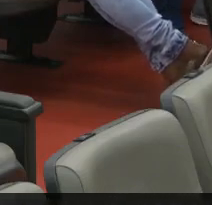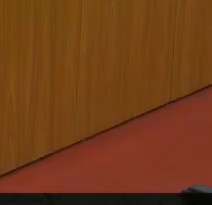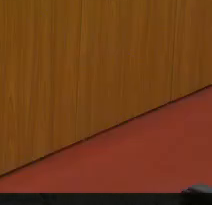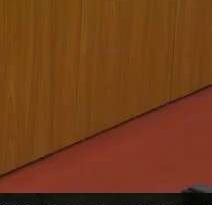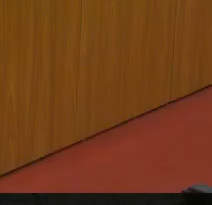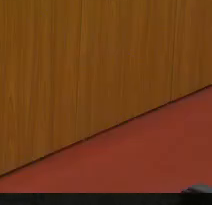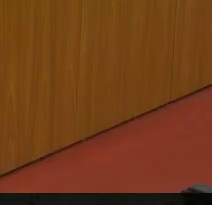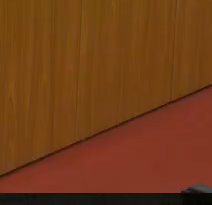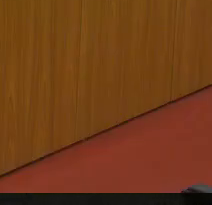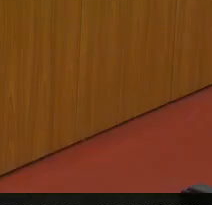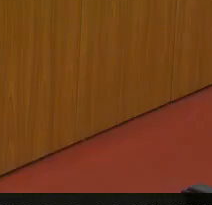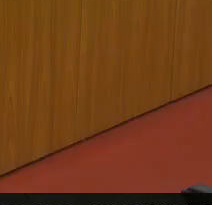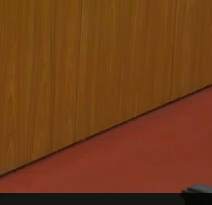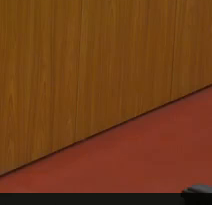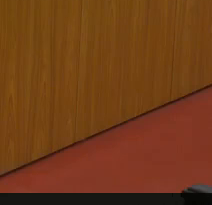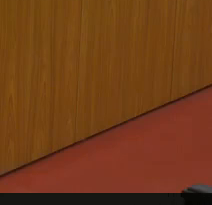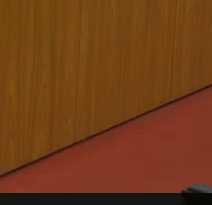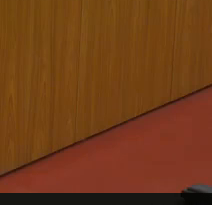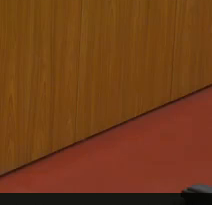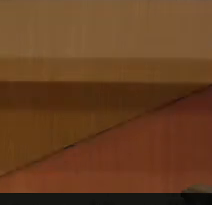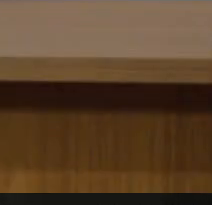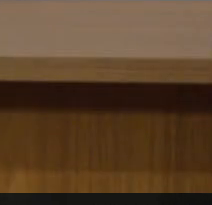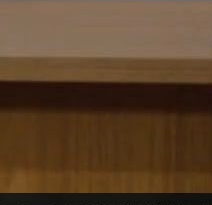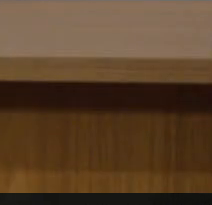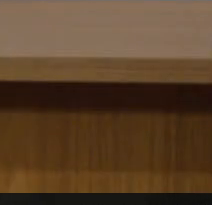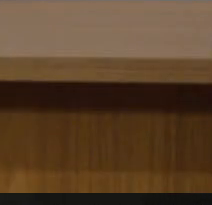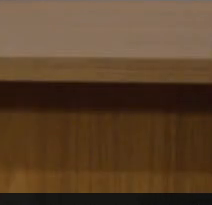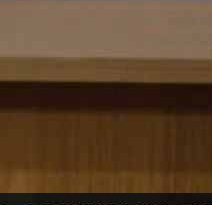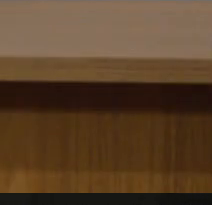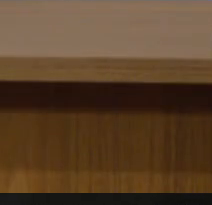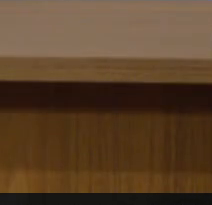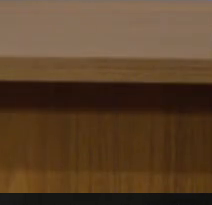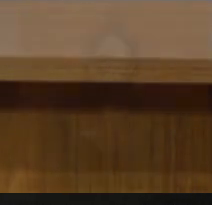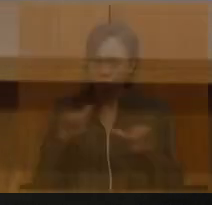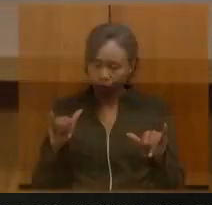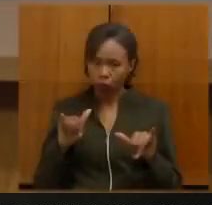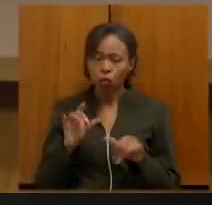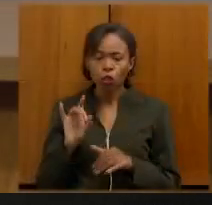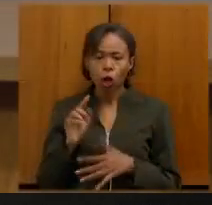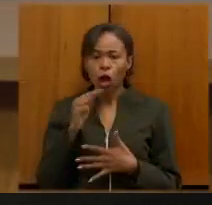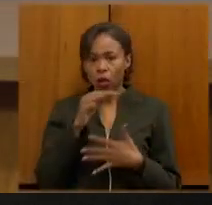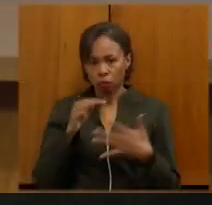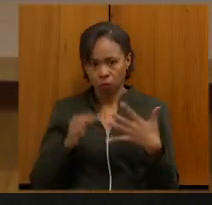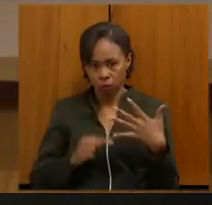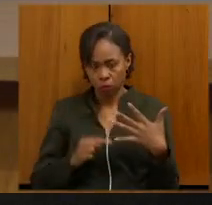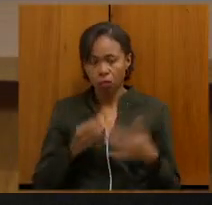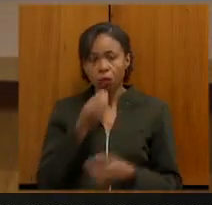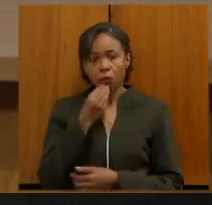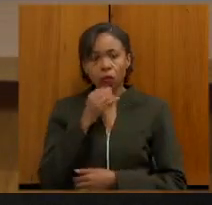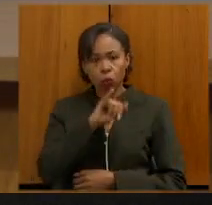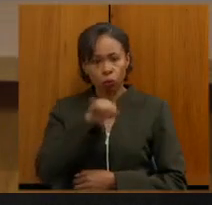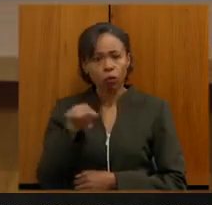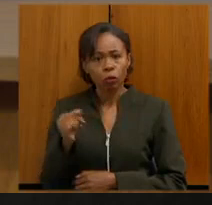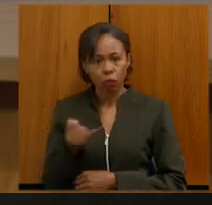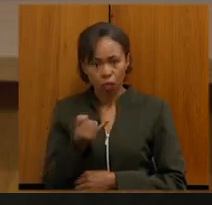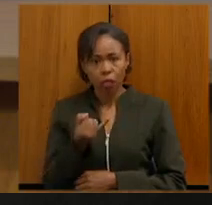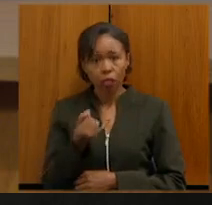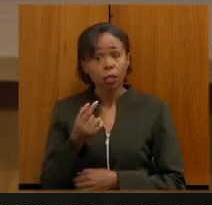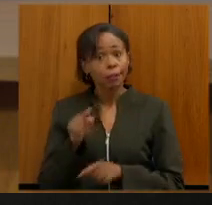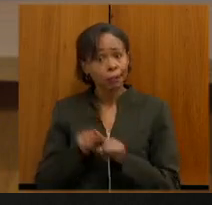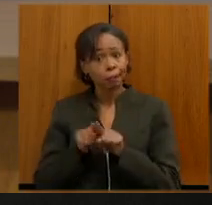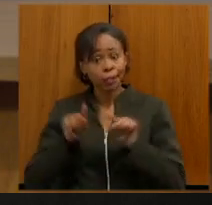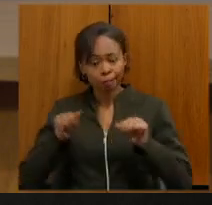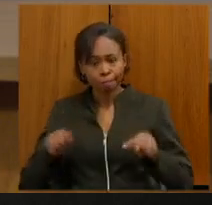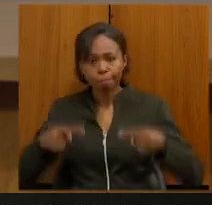o tipo fim deputada eu eu gostaria apenas de colocar aqui algumas das oportunidades e dos Desafios